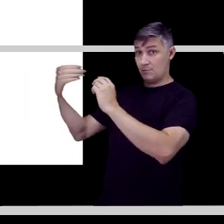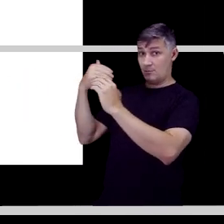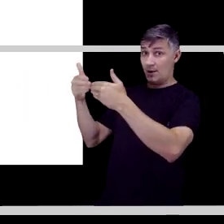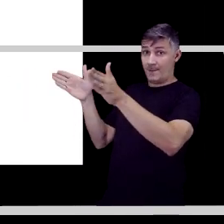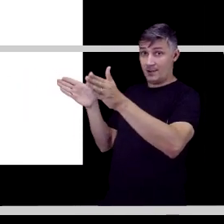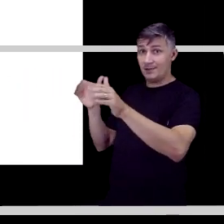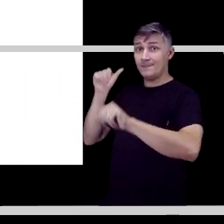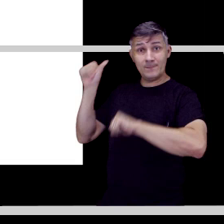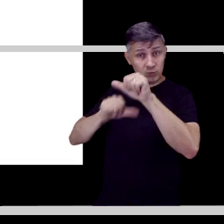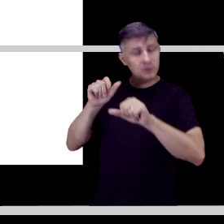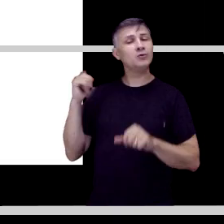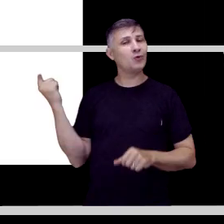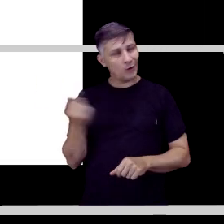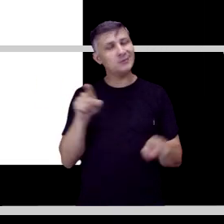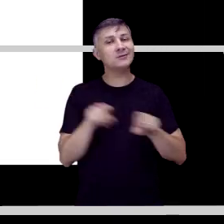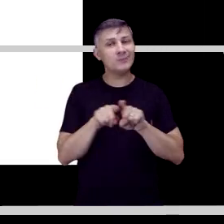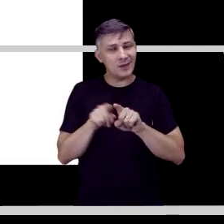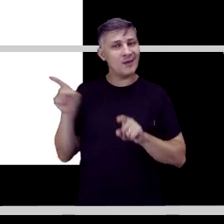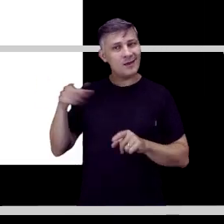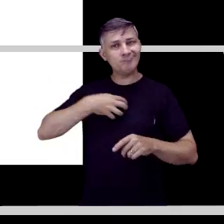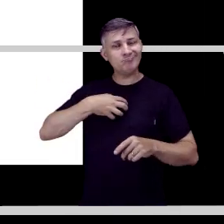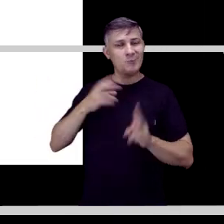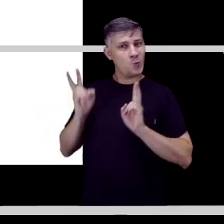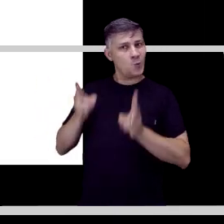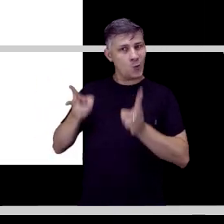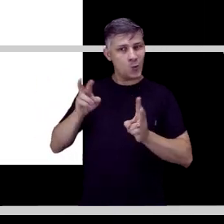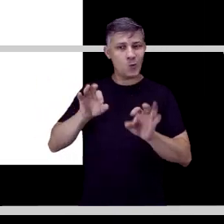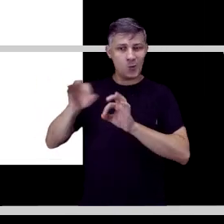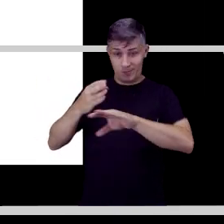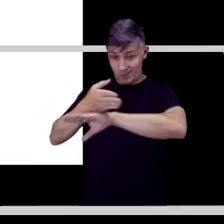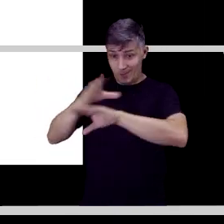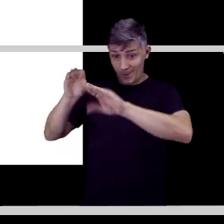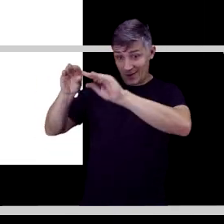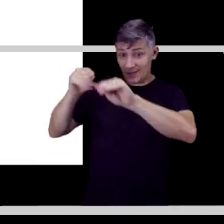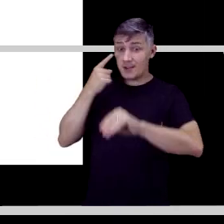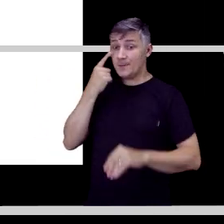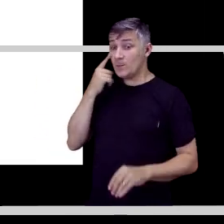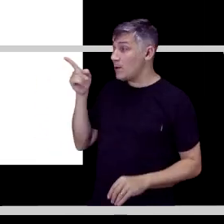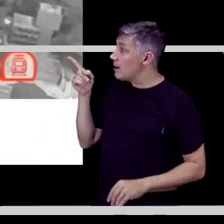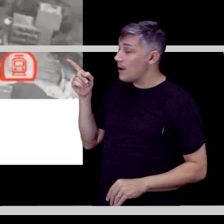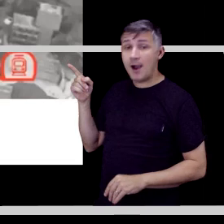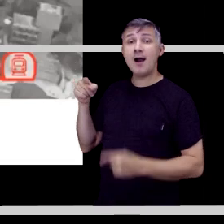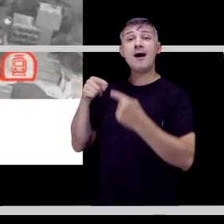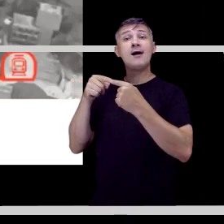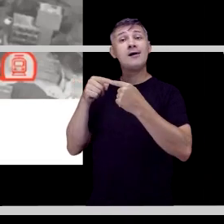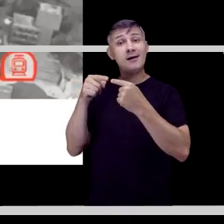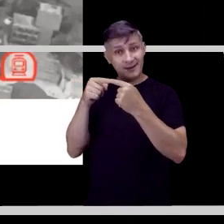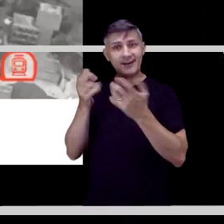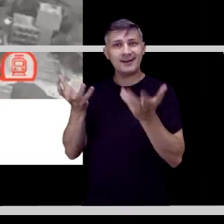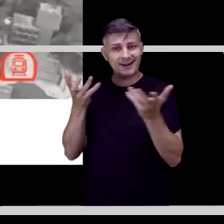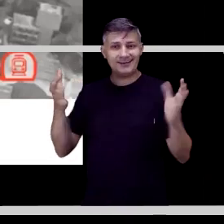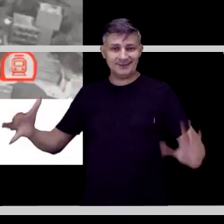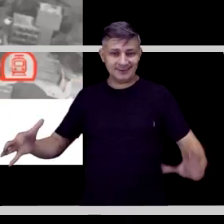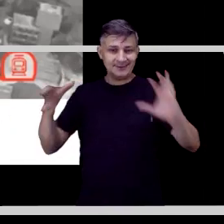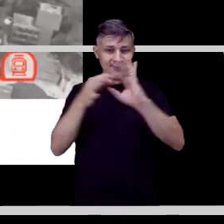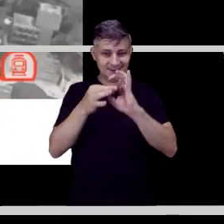sua espacialidade, a gente dá continuidade, né, a essa intervenção, enfatizando, então, essa